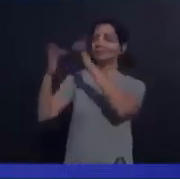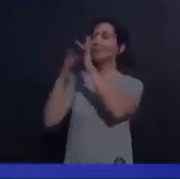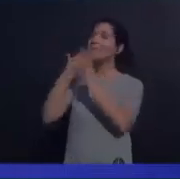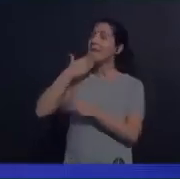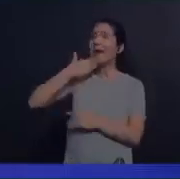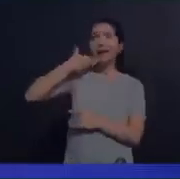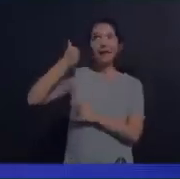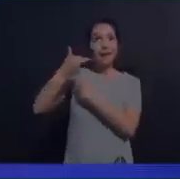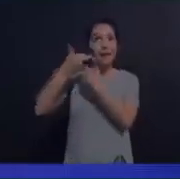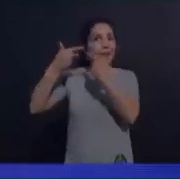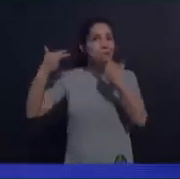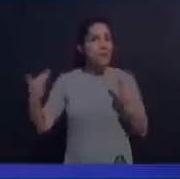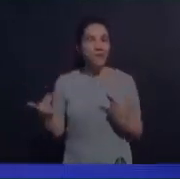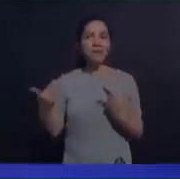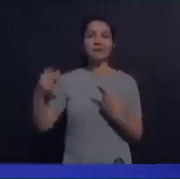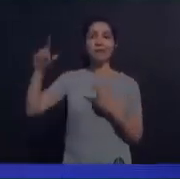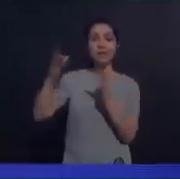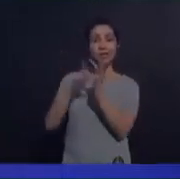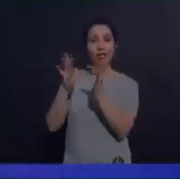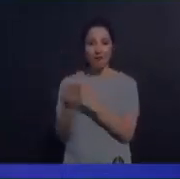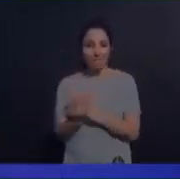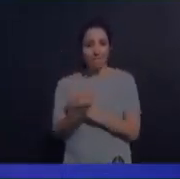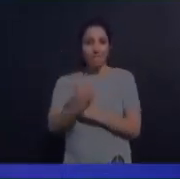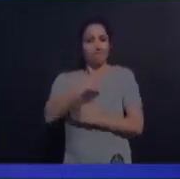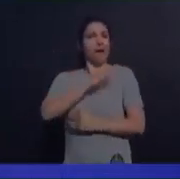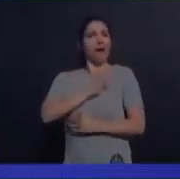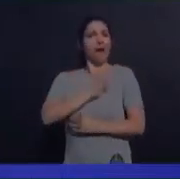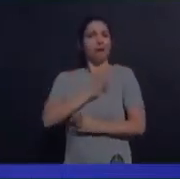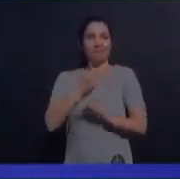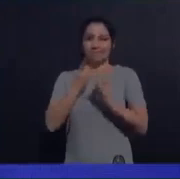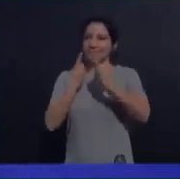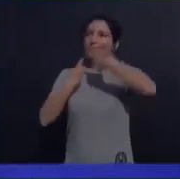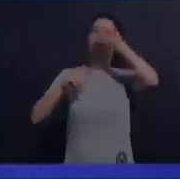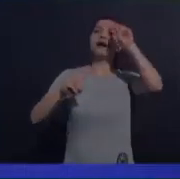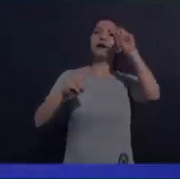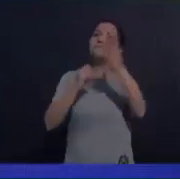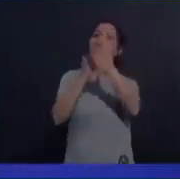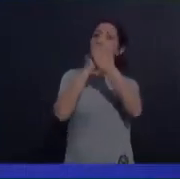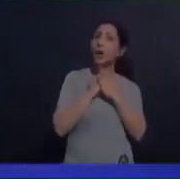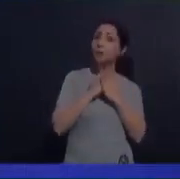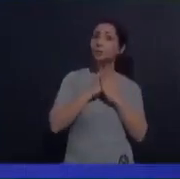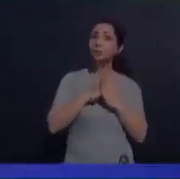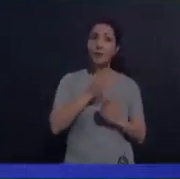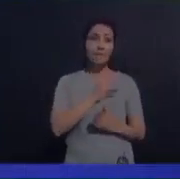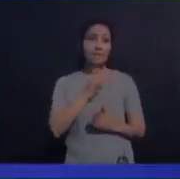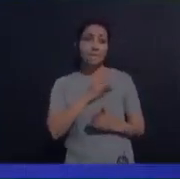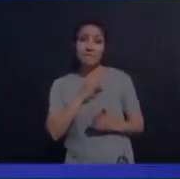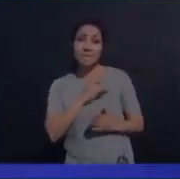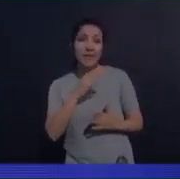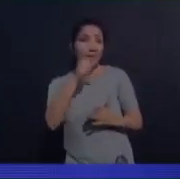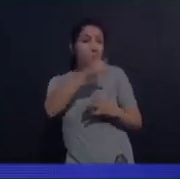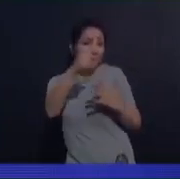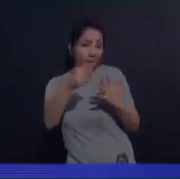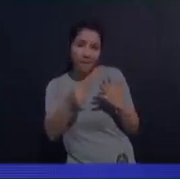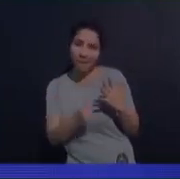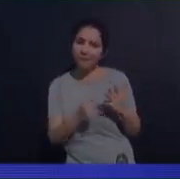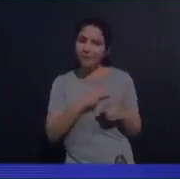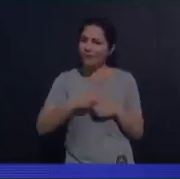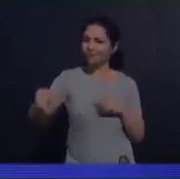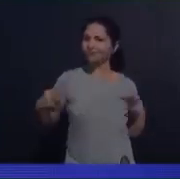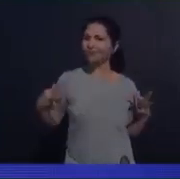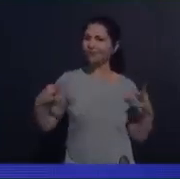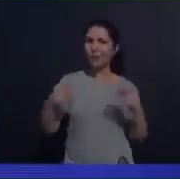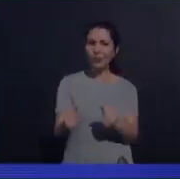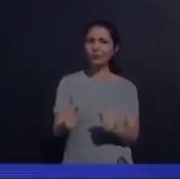porque foi através de Jesus na minha vida que eu consegui vencer tantos medos e continuo vencendo. Sabe por quê,